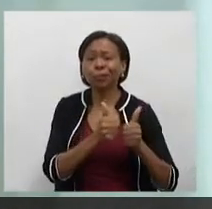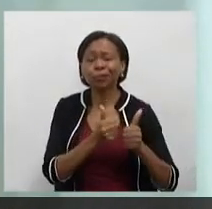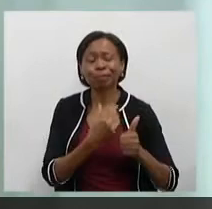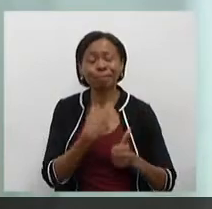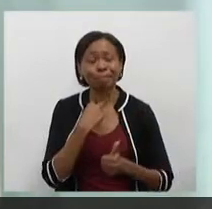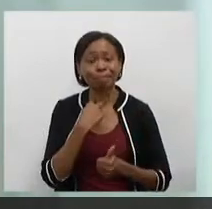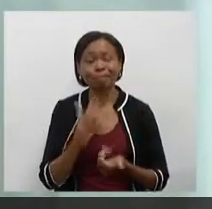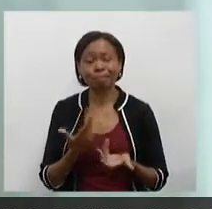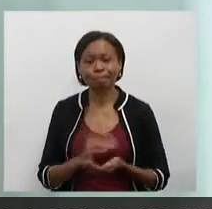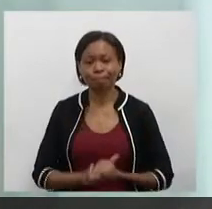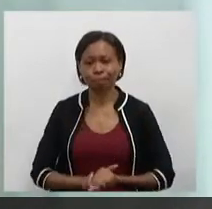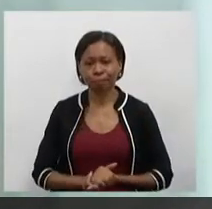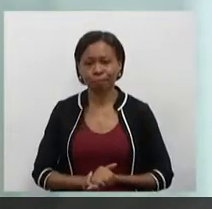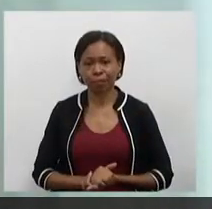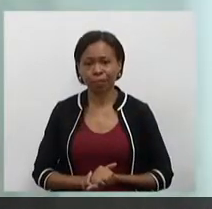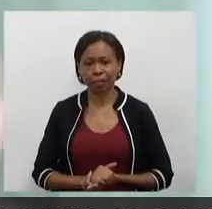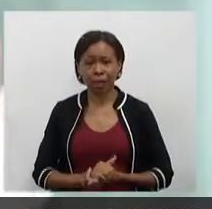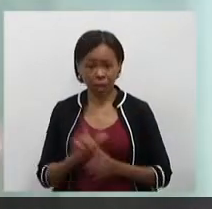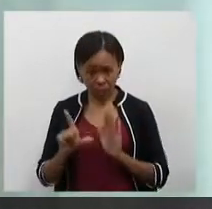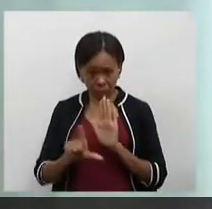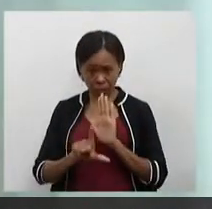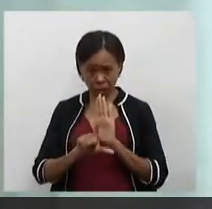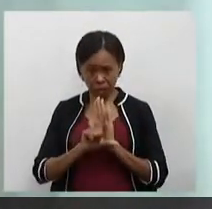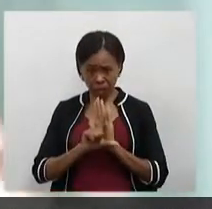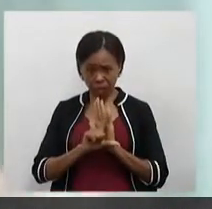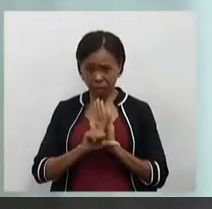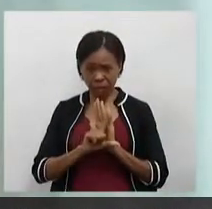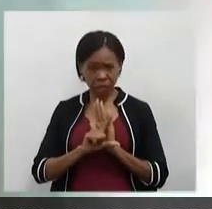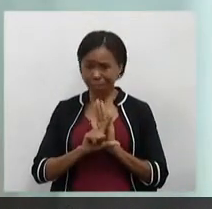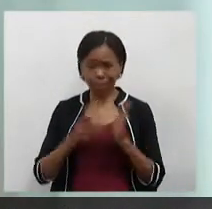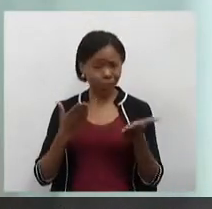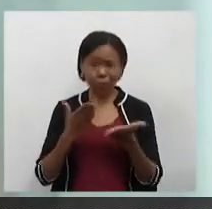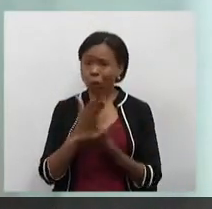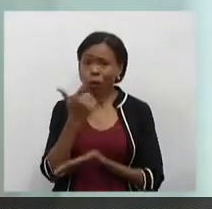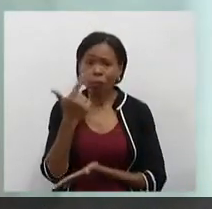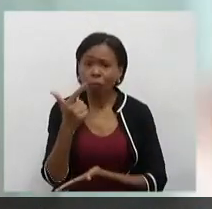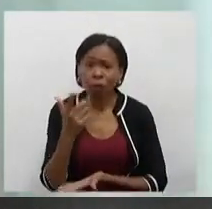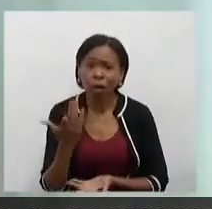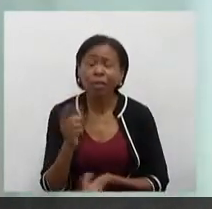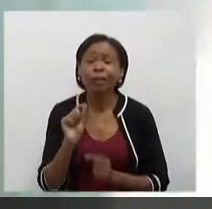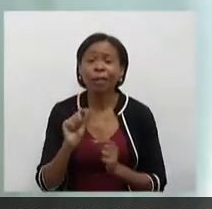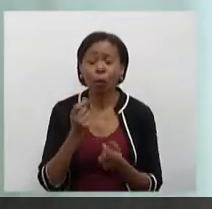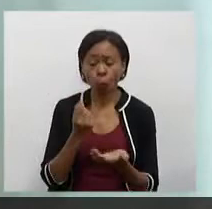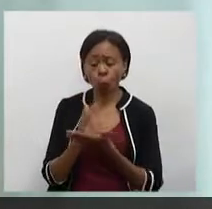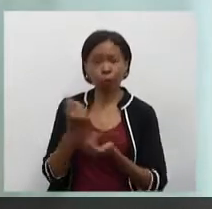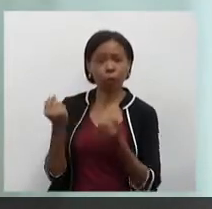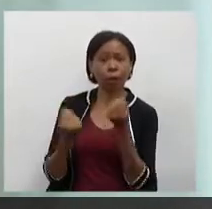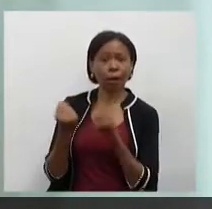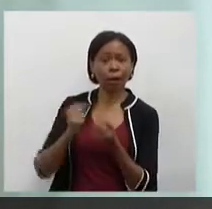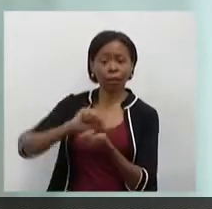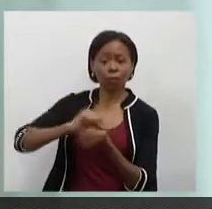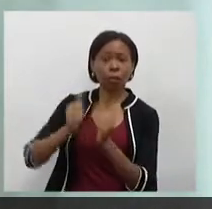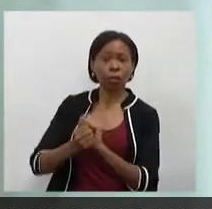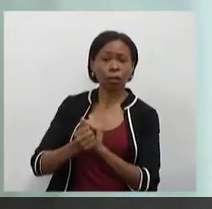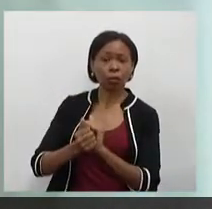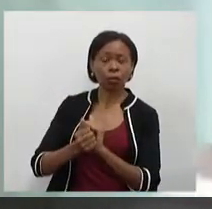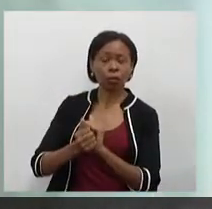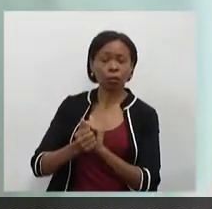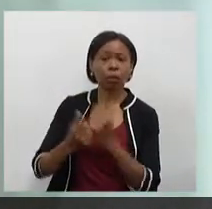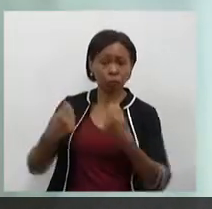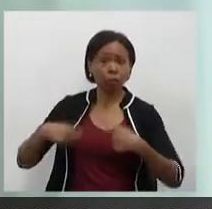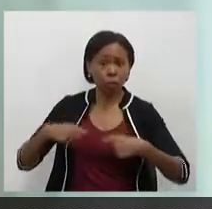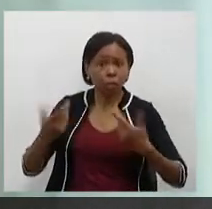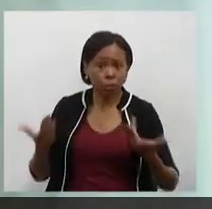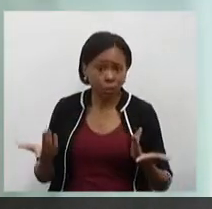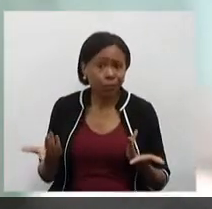que a gente não pode comprar um carro acima de 70 mil reais. E onde é que eu vou colocar meu filho? Que eu preciso de um carro adaptado, de um carro